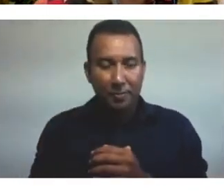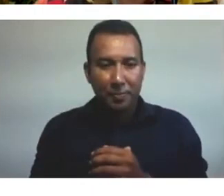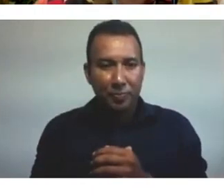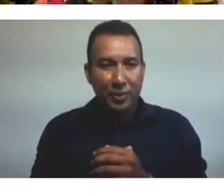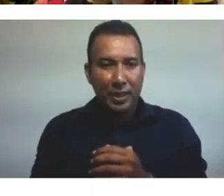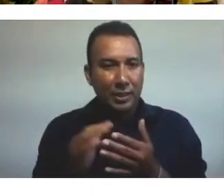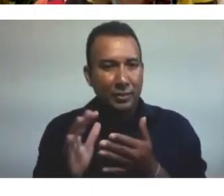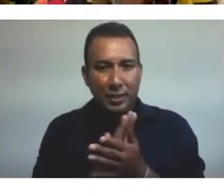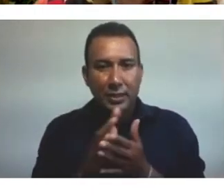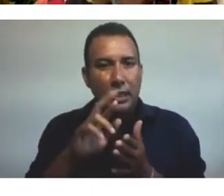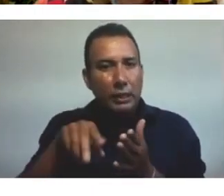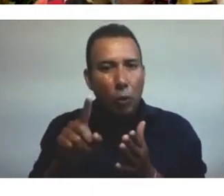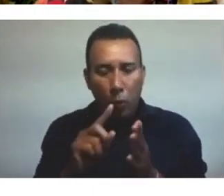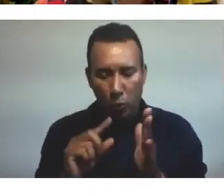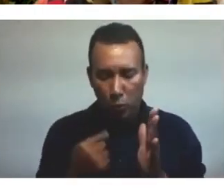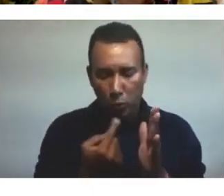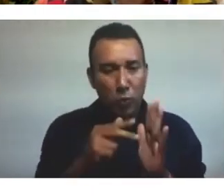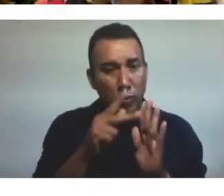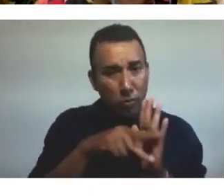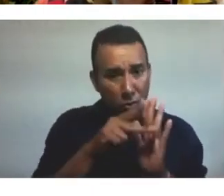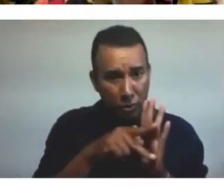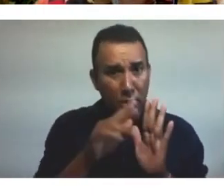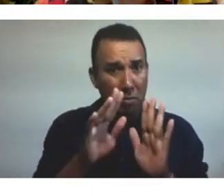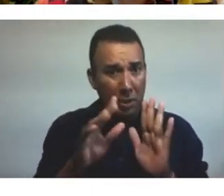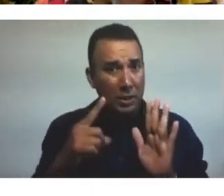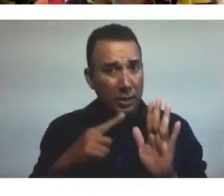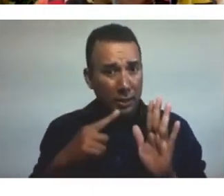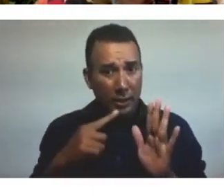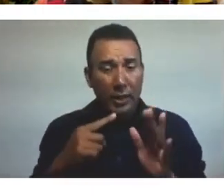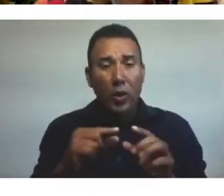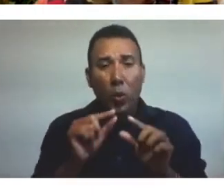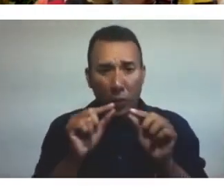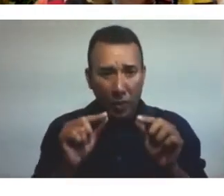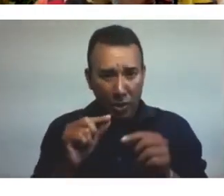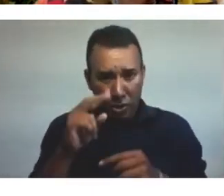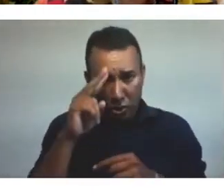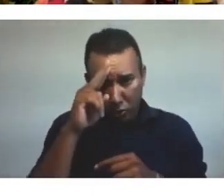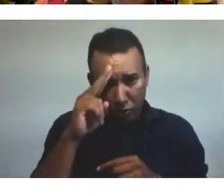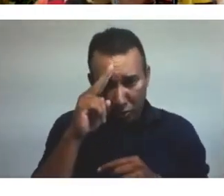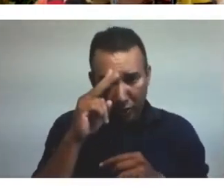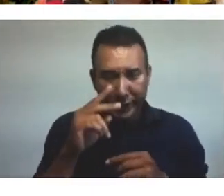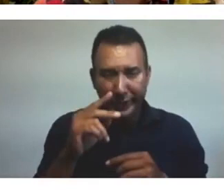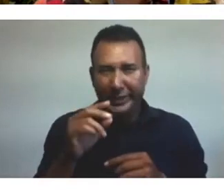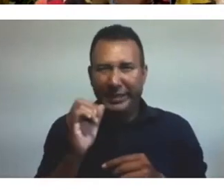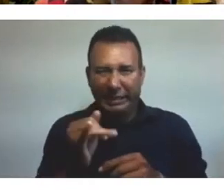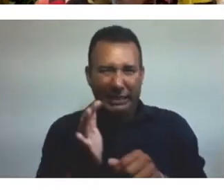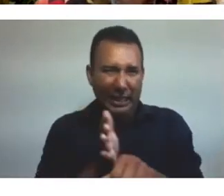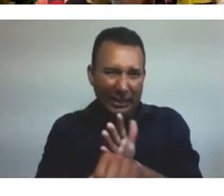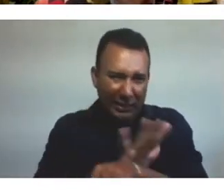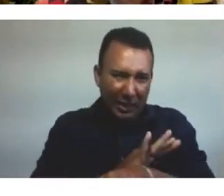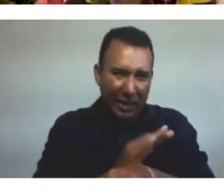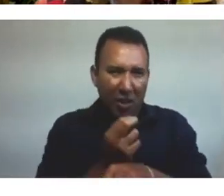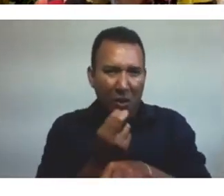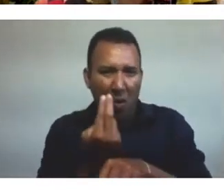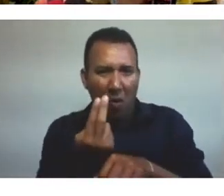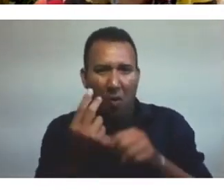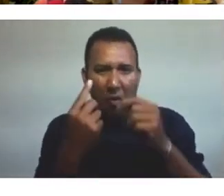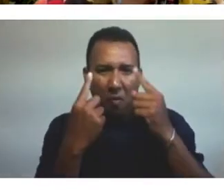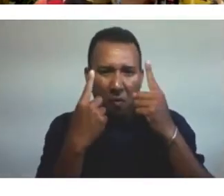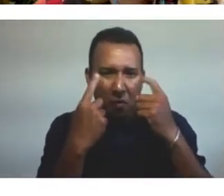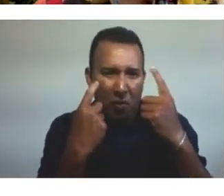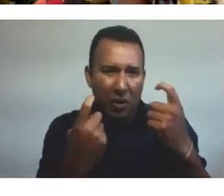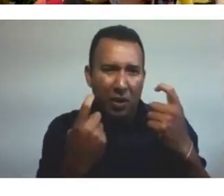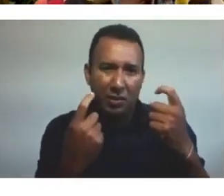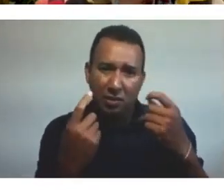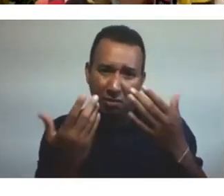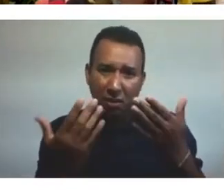nosso projeto, né, que são histórias que têm algum cunho sexista, racista, histórias de violência, né? Às vezes